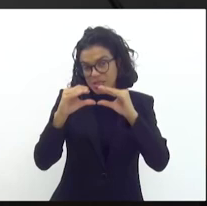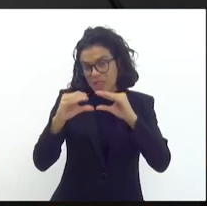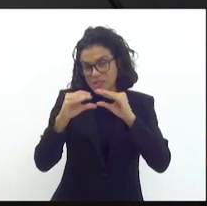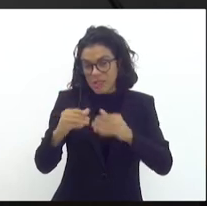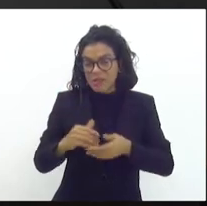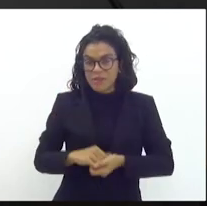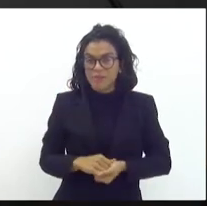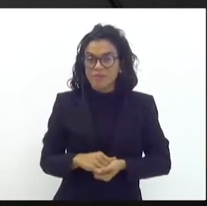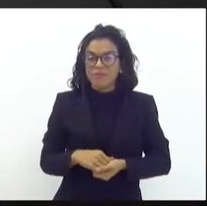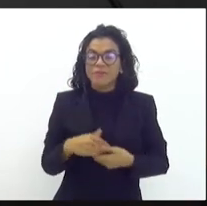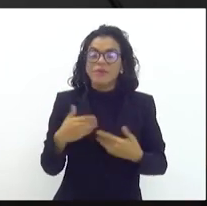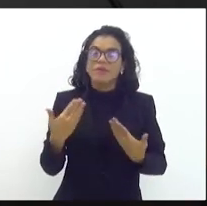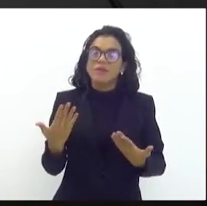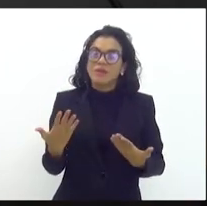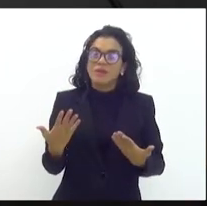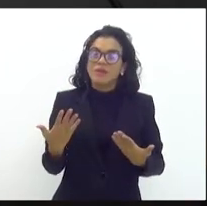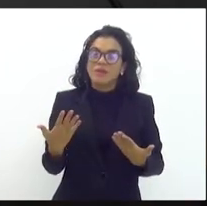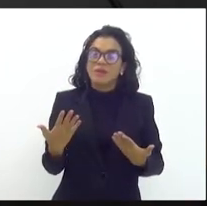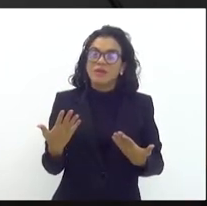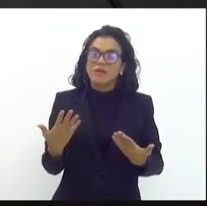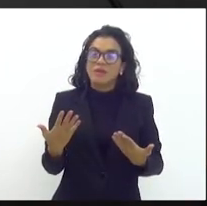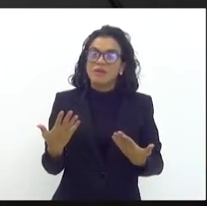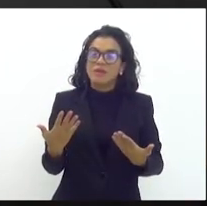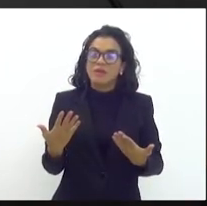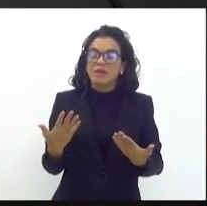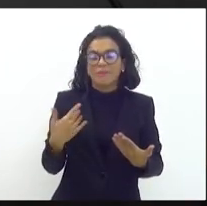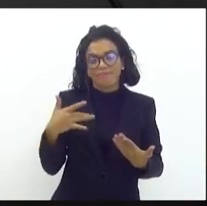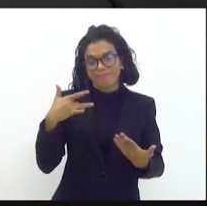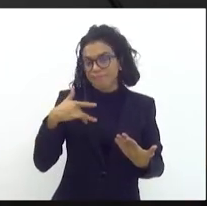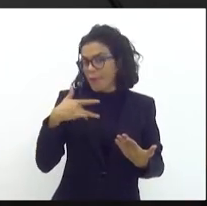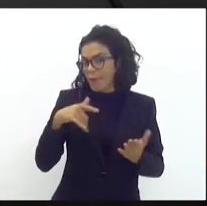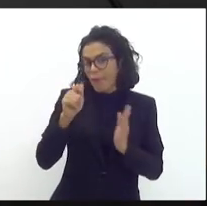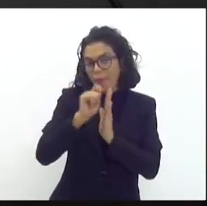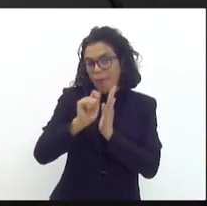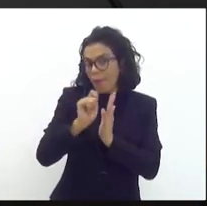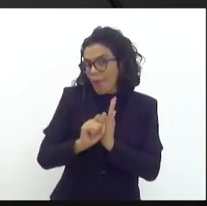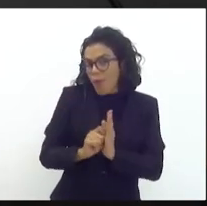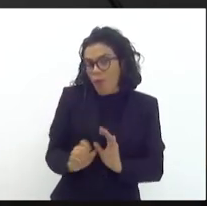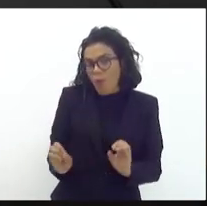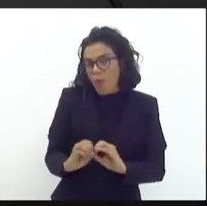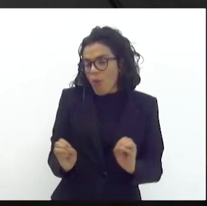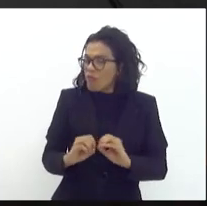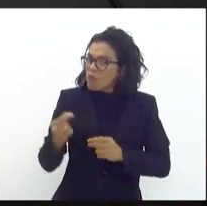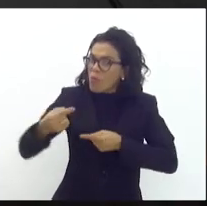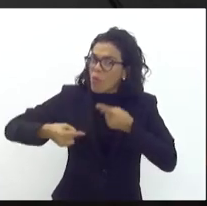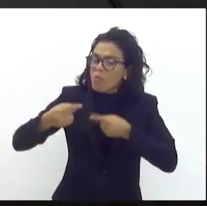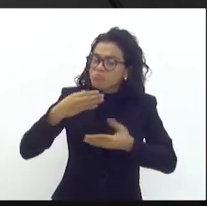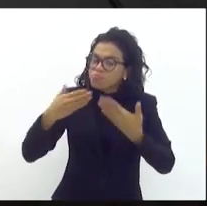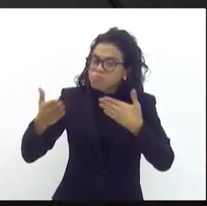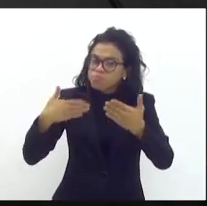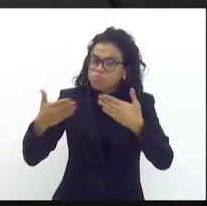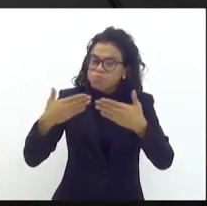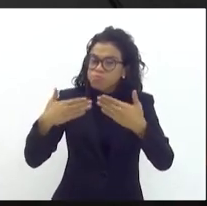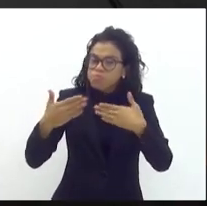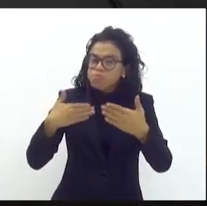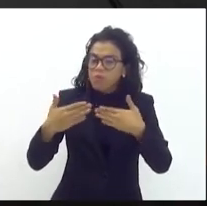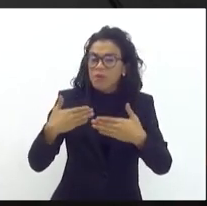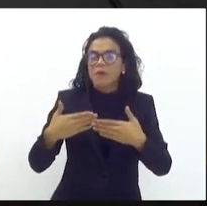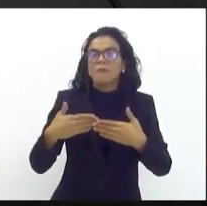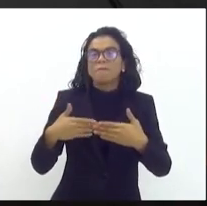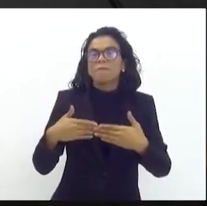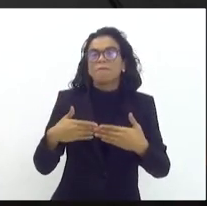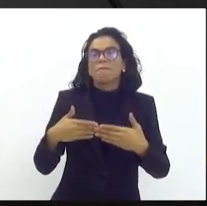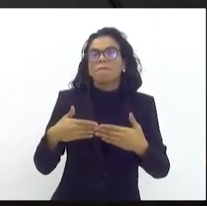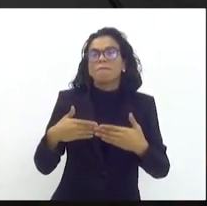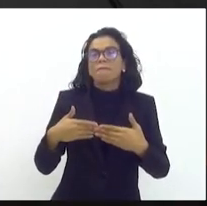E aí eu queria fazer uma pena que eu não anotei mas não foi uma discussão aí rebatendo um pouco